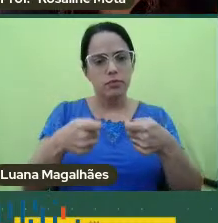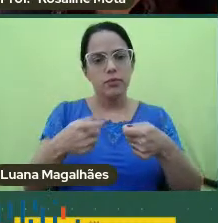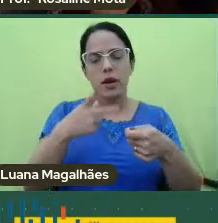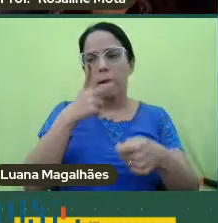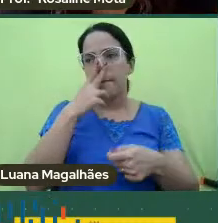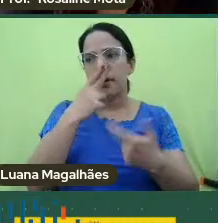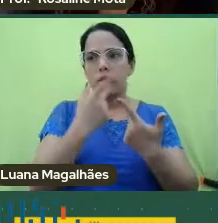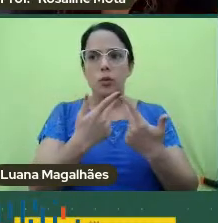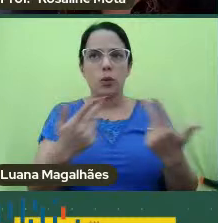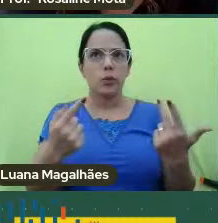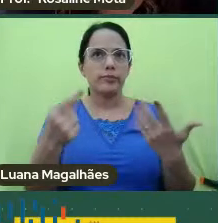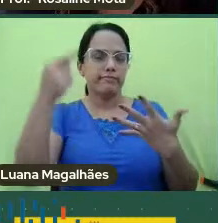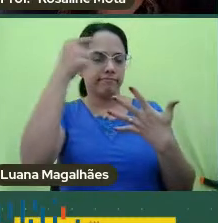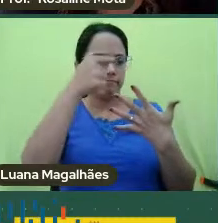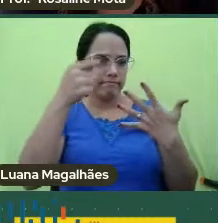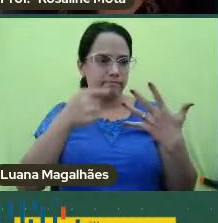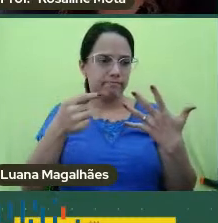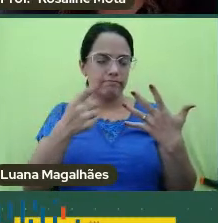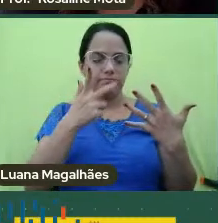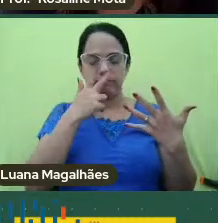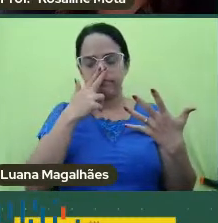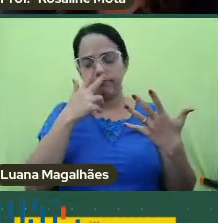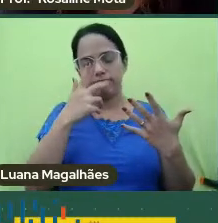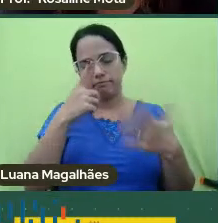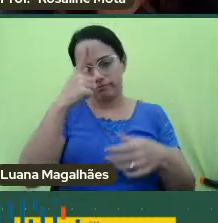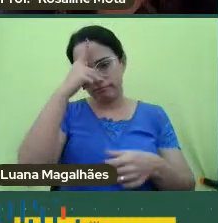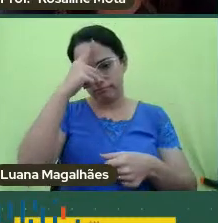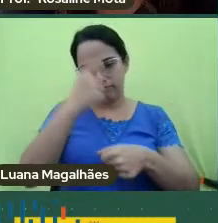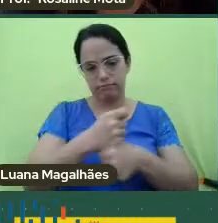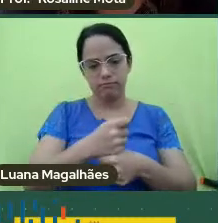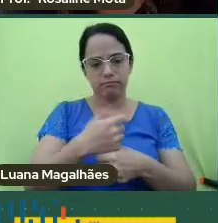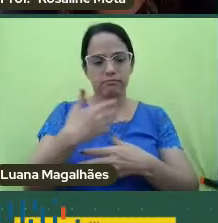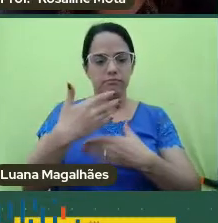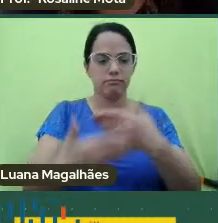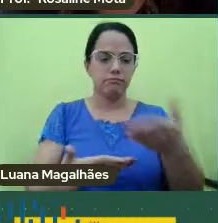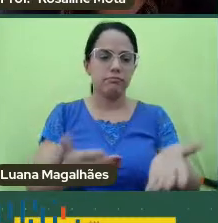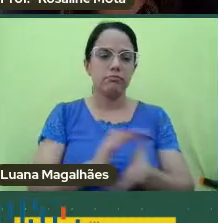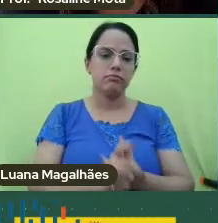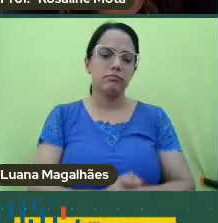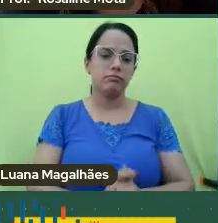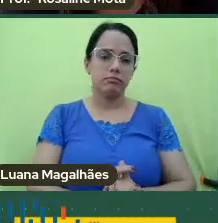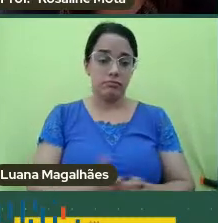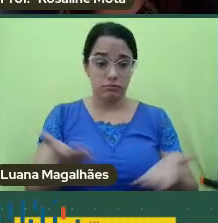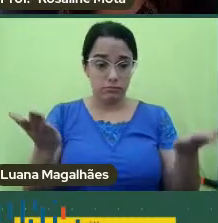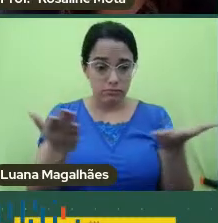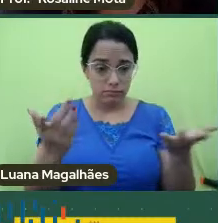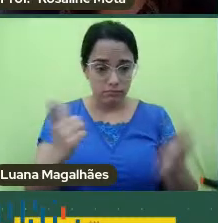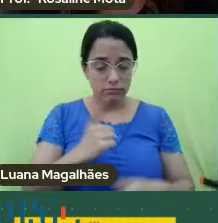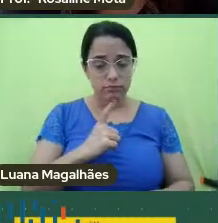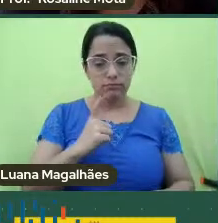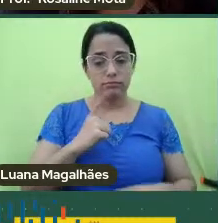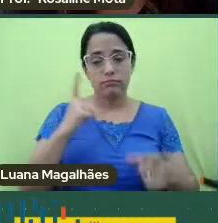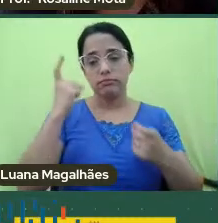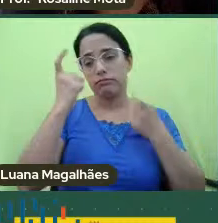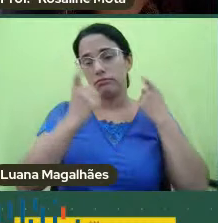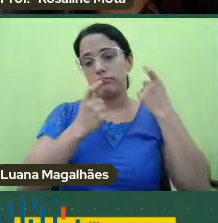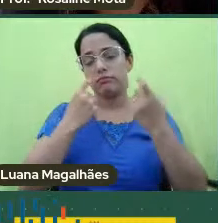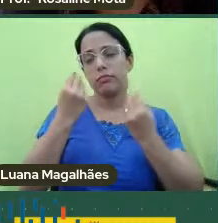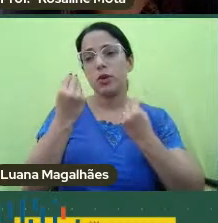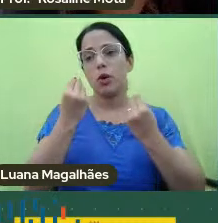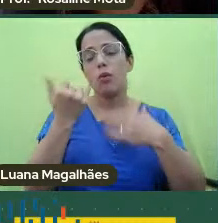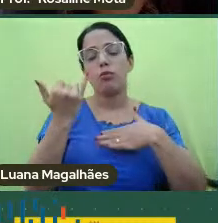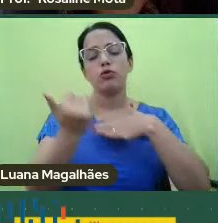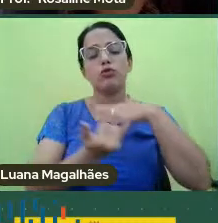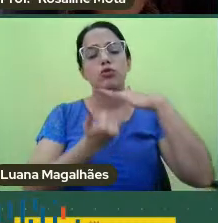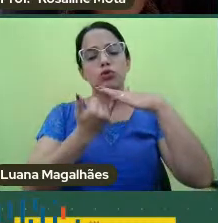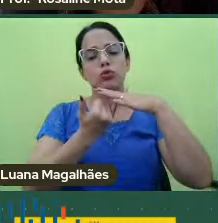muito a critério das gestões. E aí, hoje, há uma preocupação maior na institucionalização